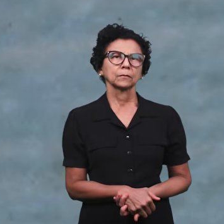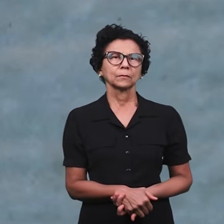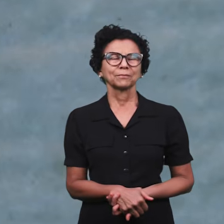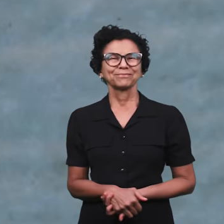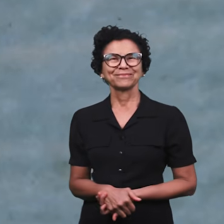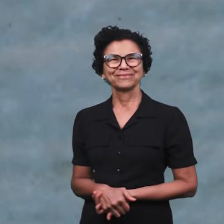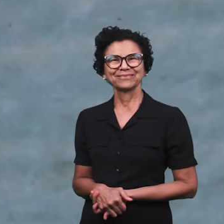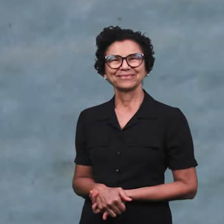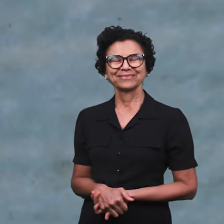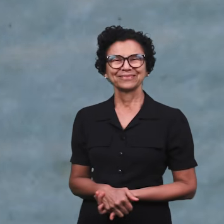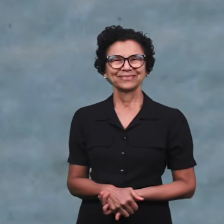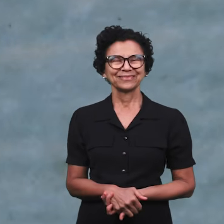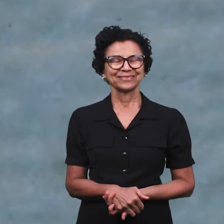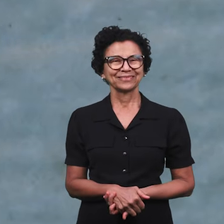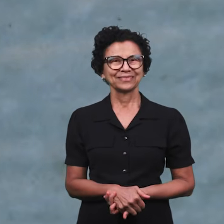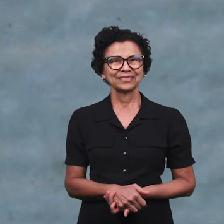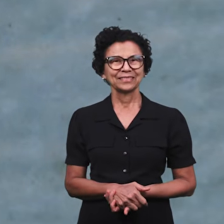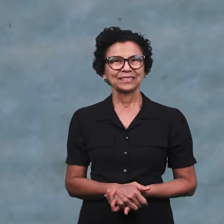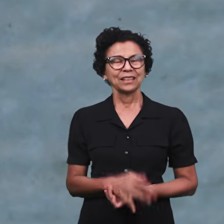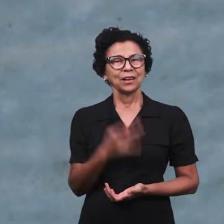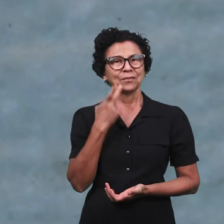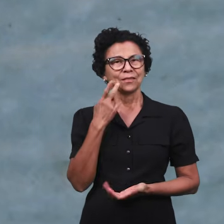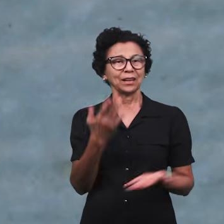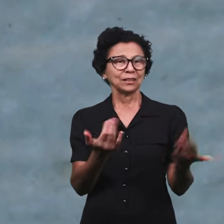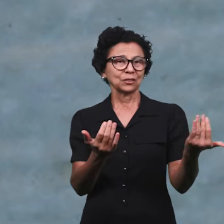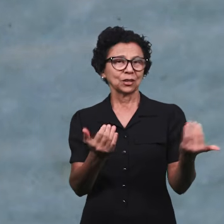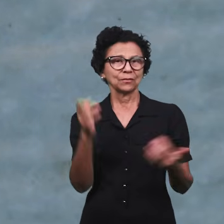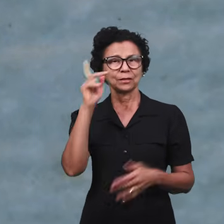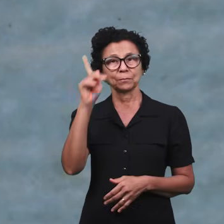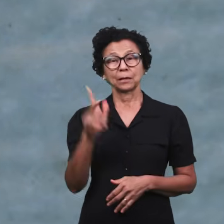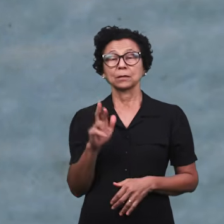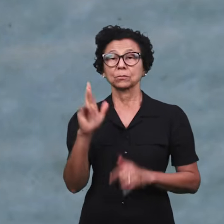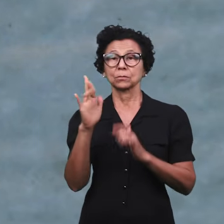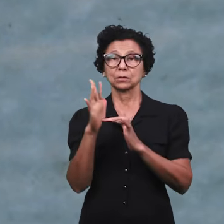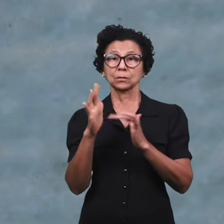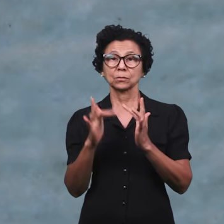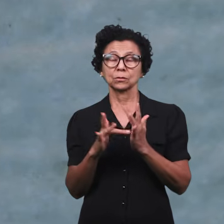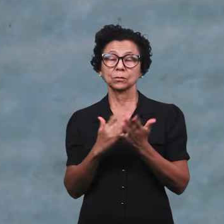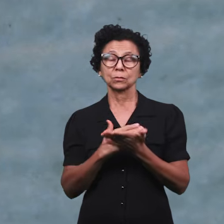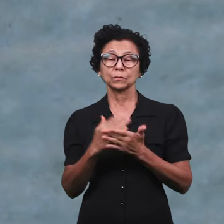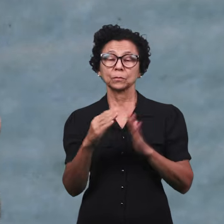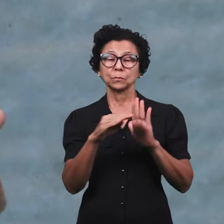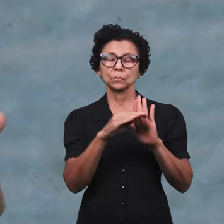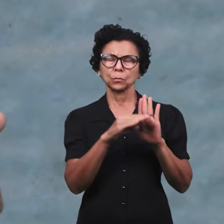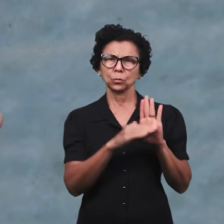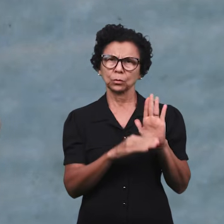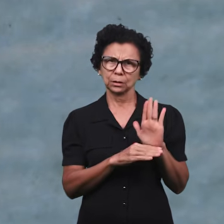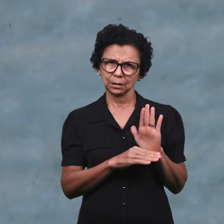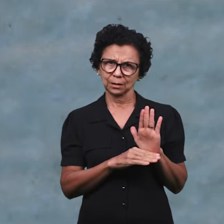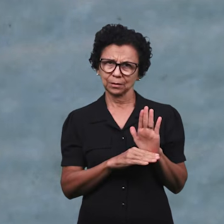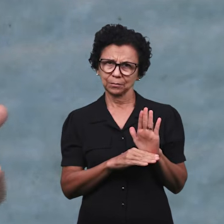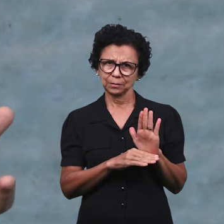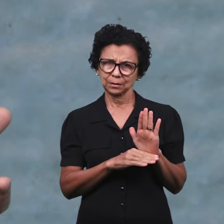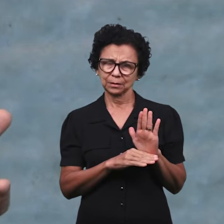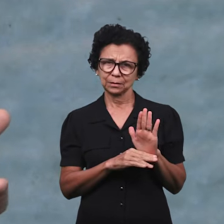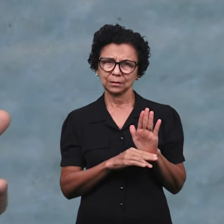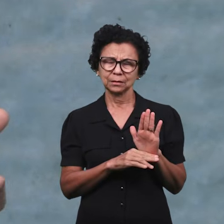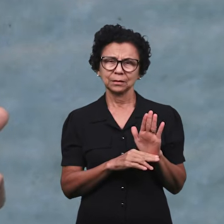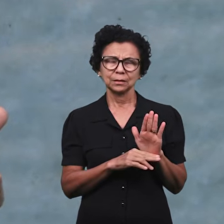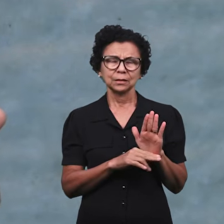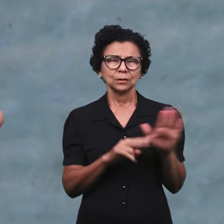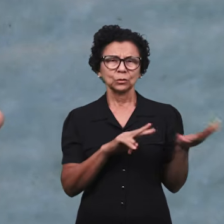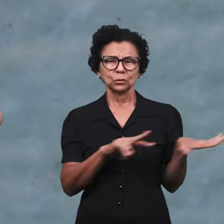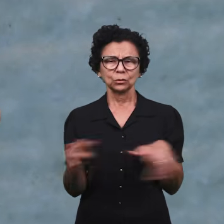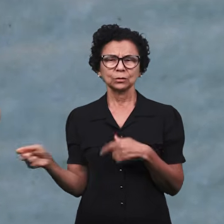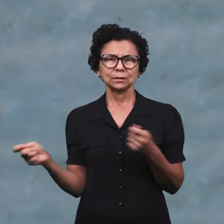Fala, jovem! A paz do Senhor Jesus! Estamos começando mais uma edição desse programa, desse encontro semanal tão gostoso que a gente